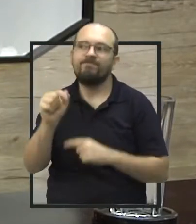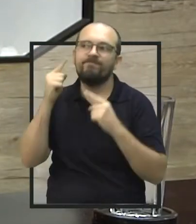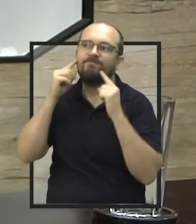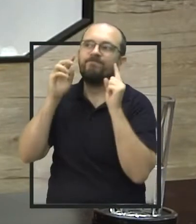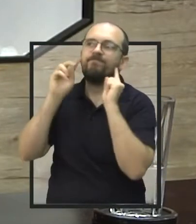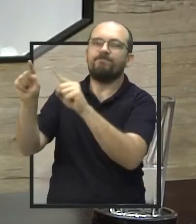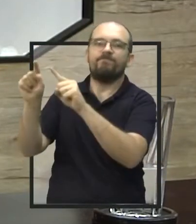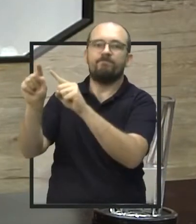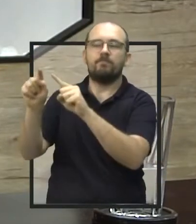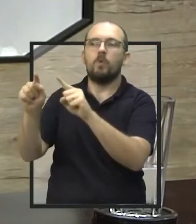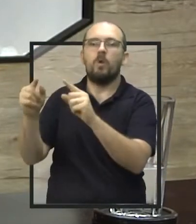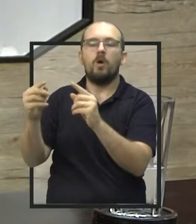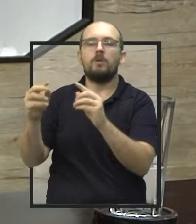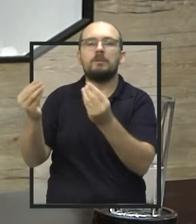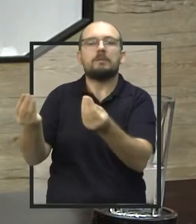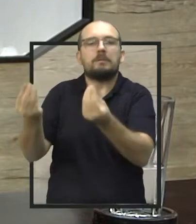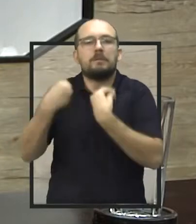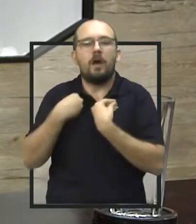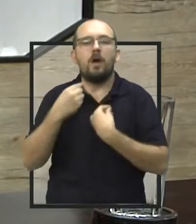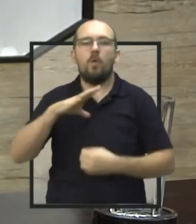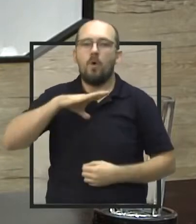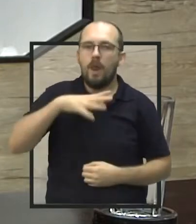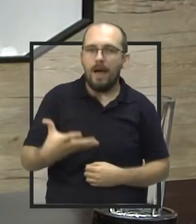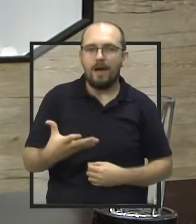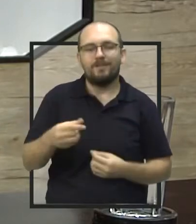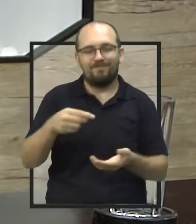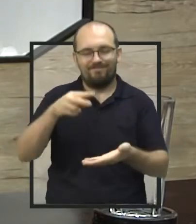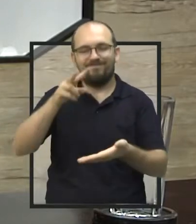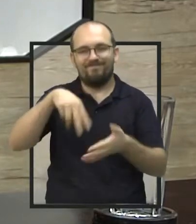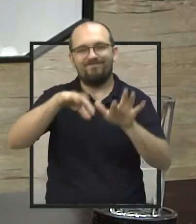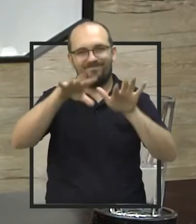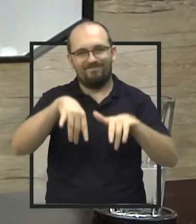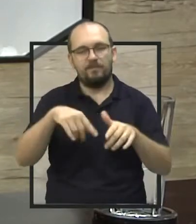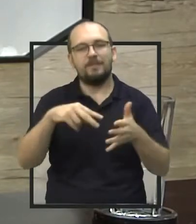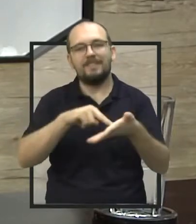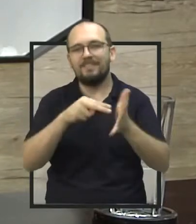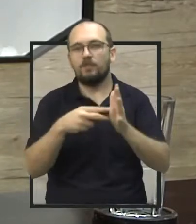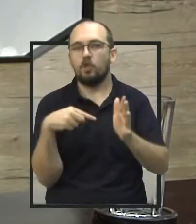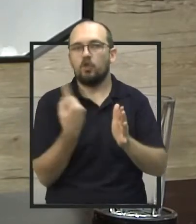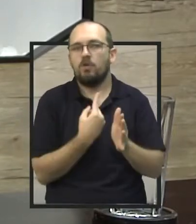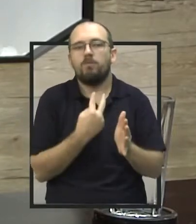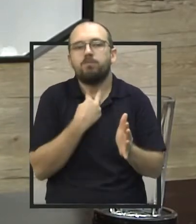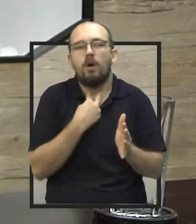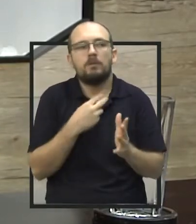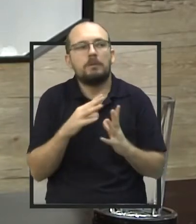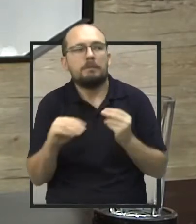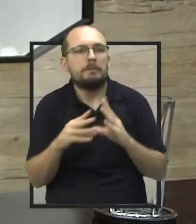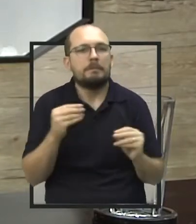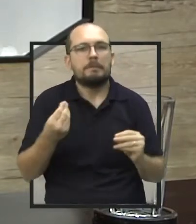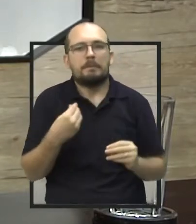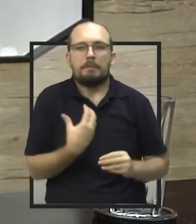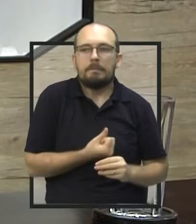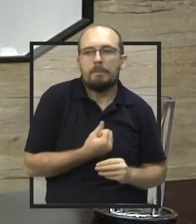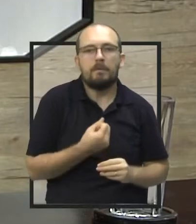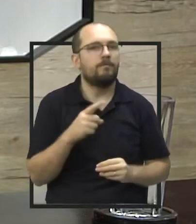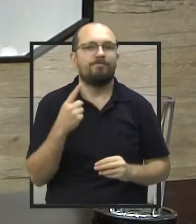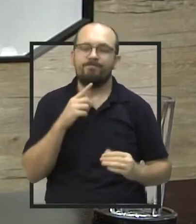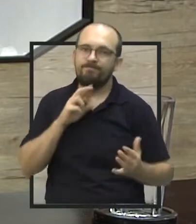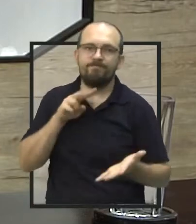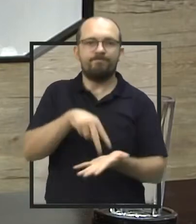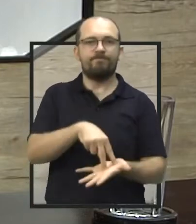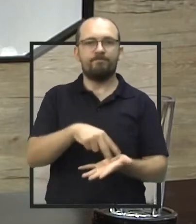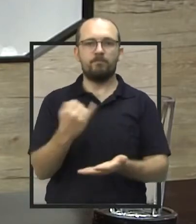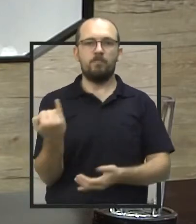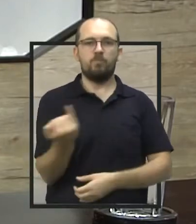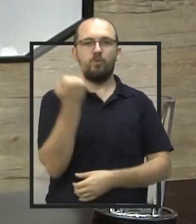título é Por Quem os Sinos Dobram, ou Como Eu Faço para Ser Anitta, em que eu falo sobre empoderamento feminino, né, sobre como a